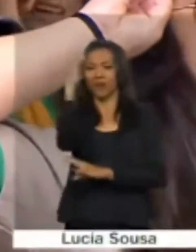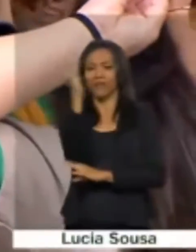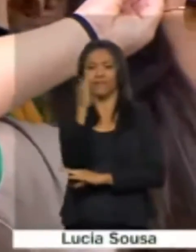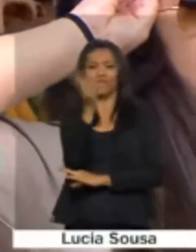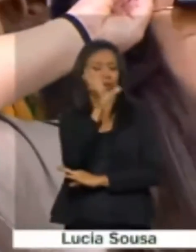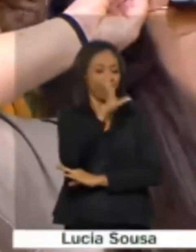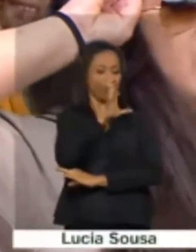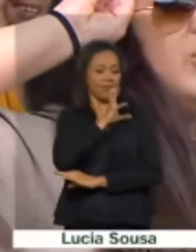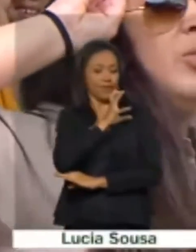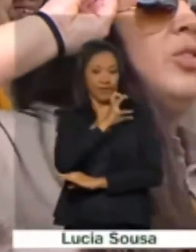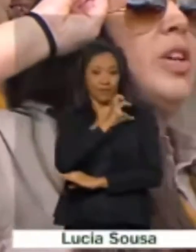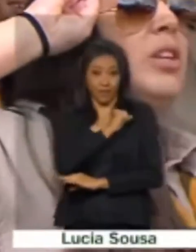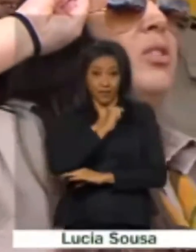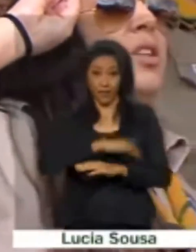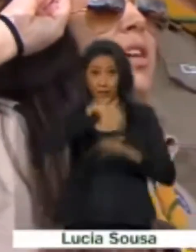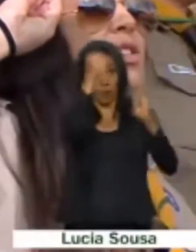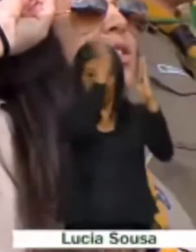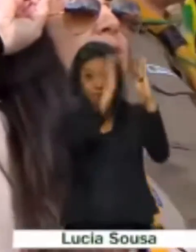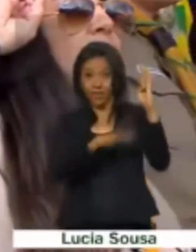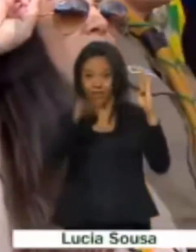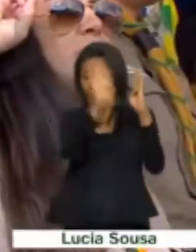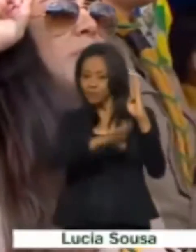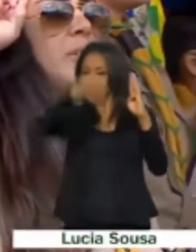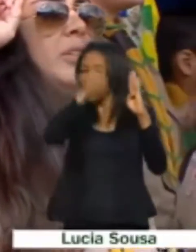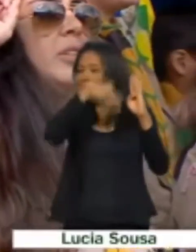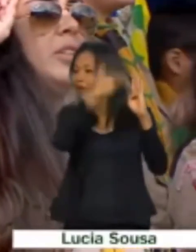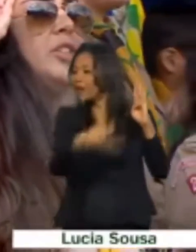ou o seu dislike.